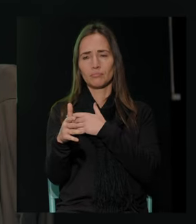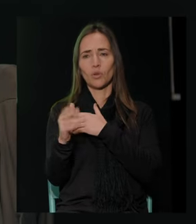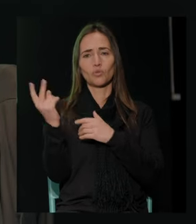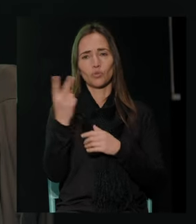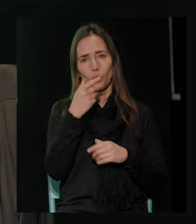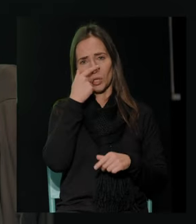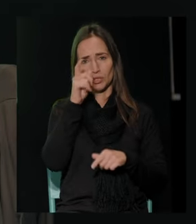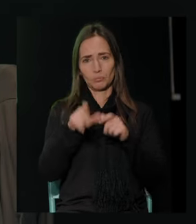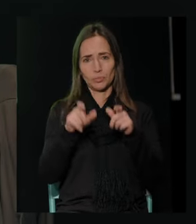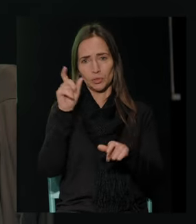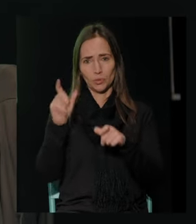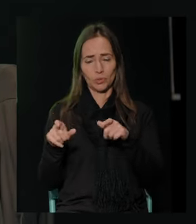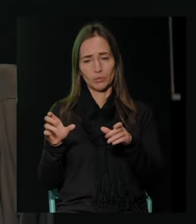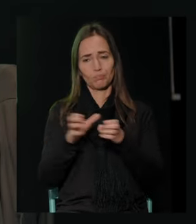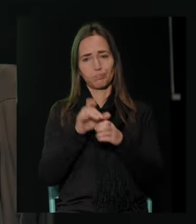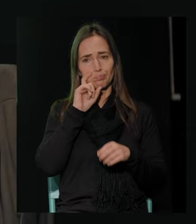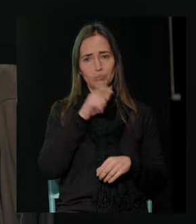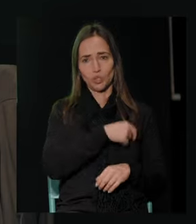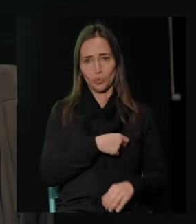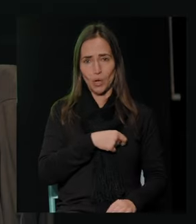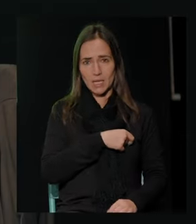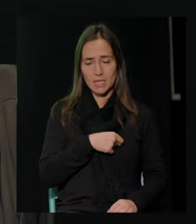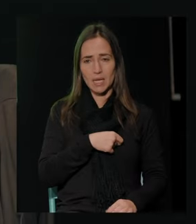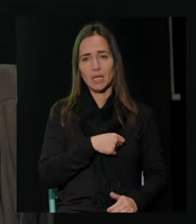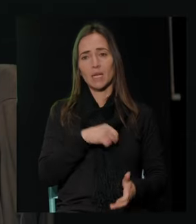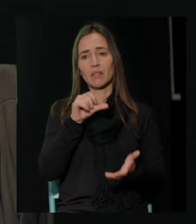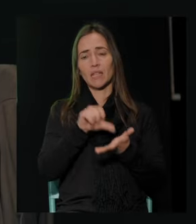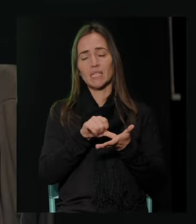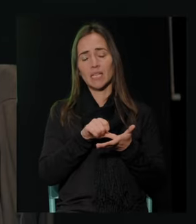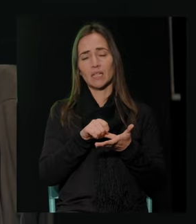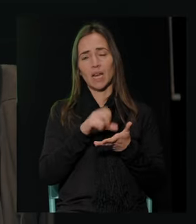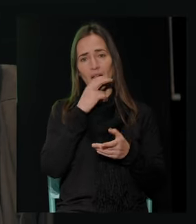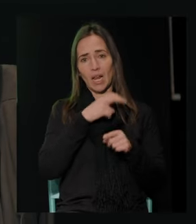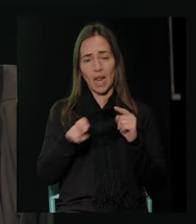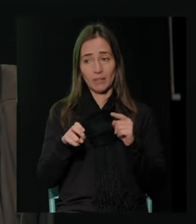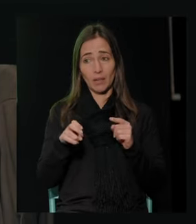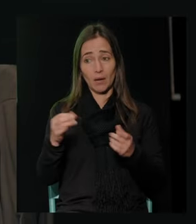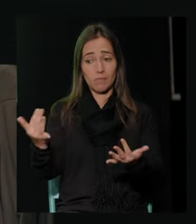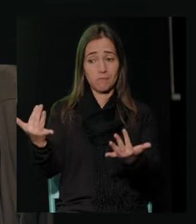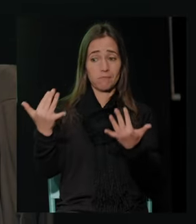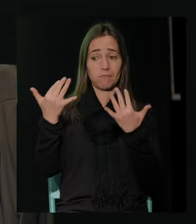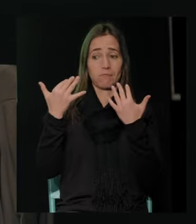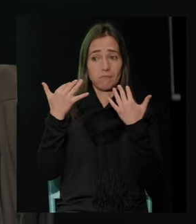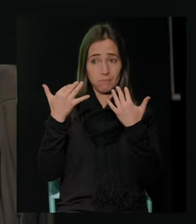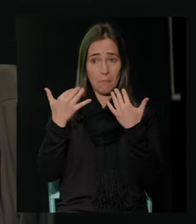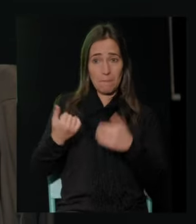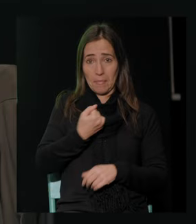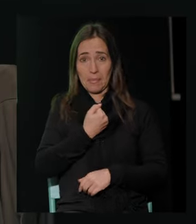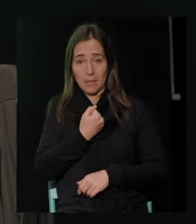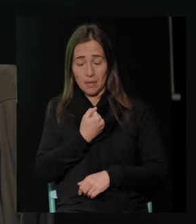de duas pessoas do corpo de segurança da central elétrica e eles vinham em direção a mim para me